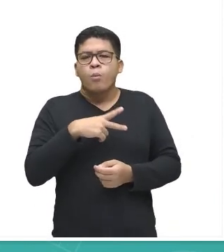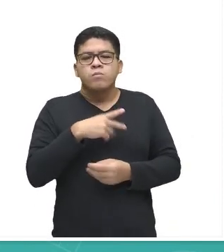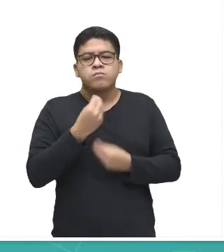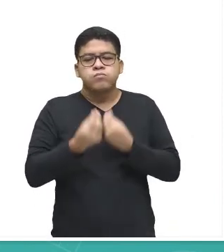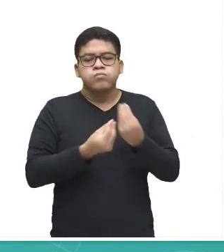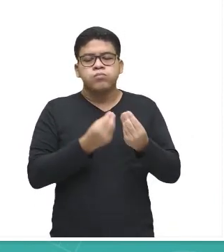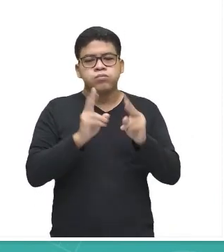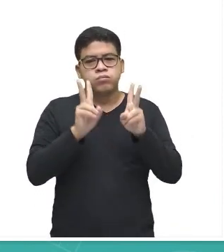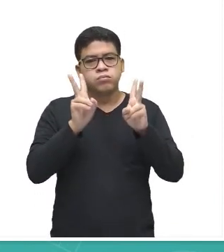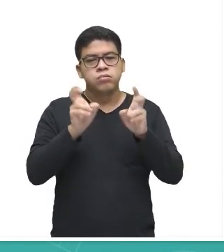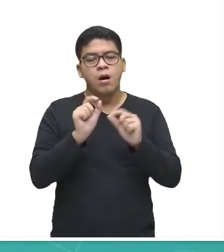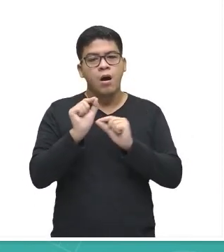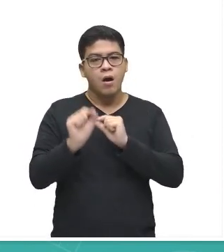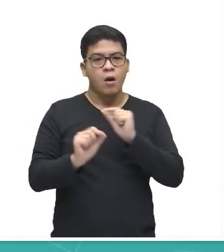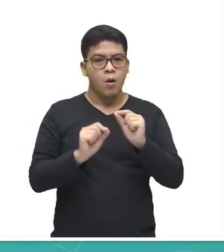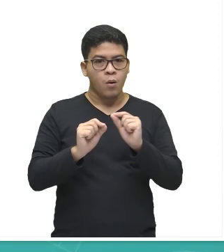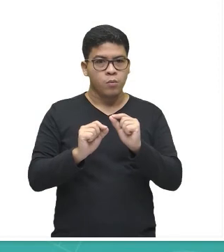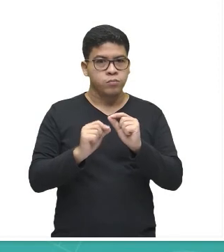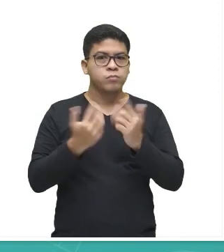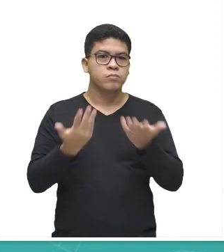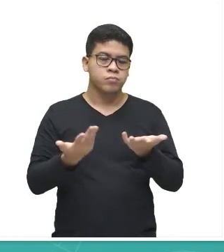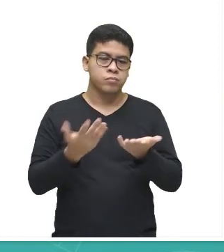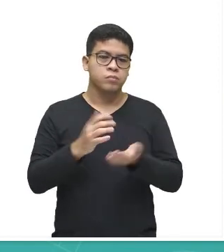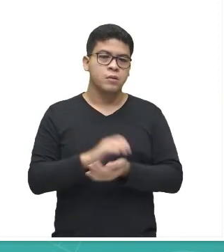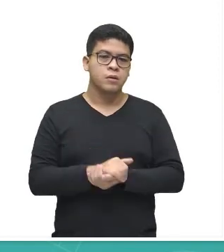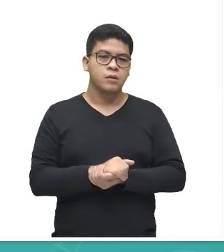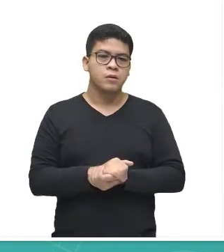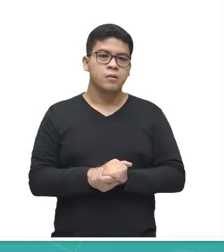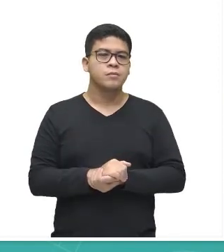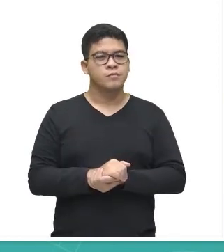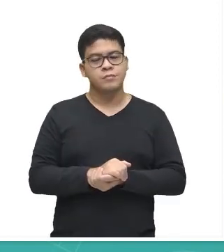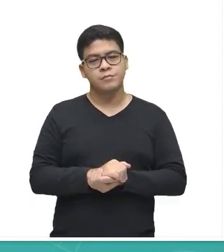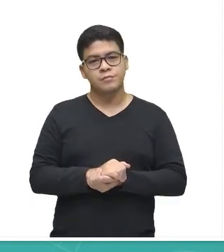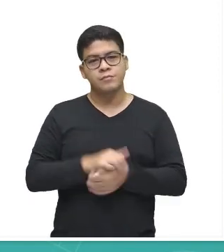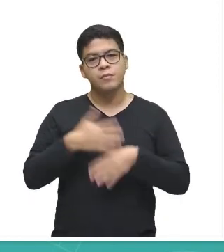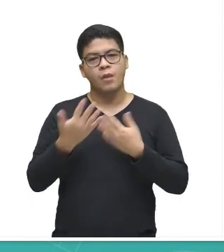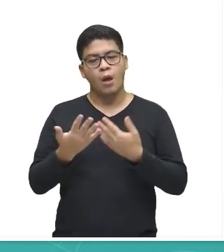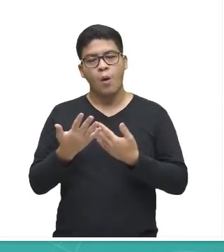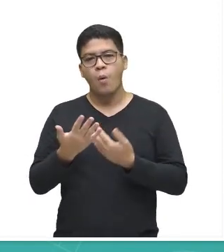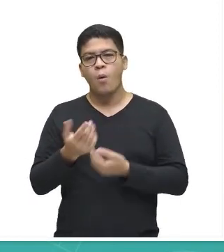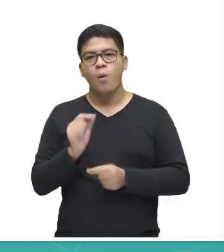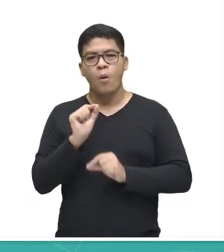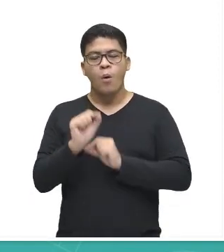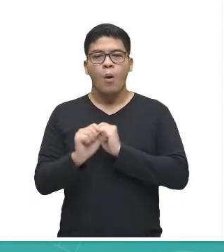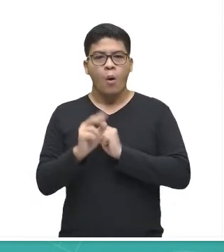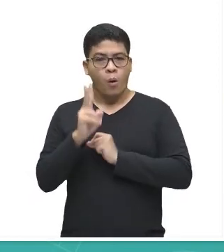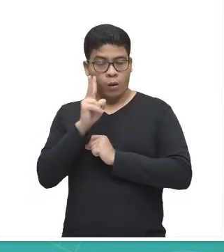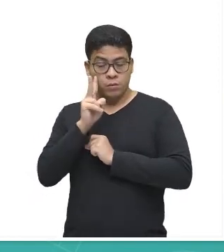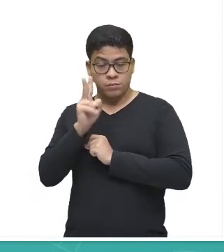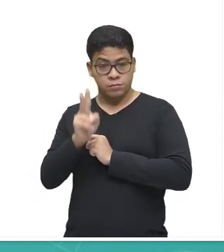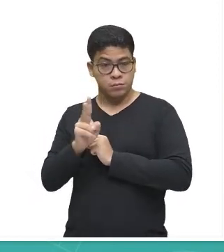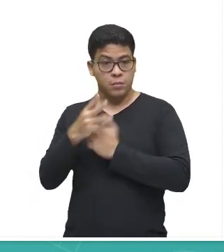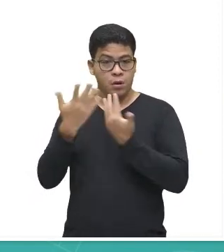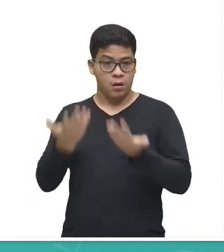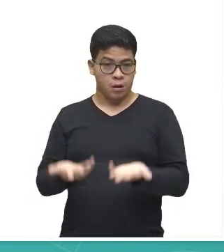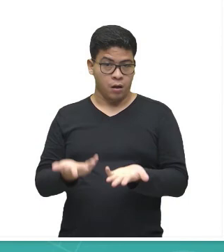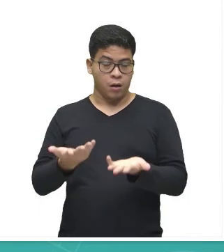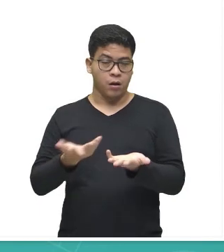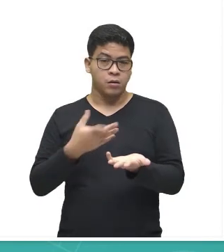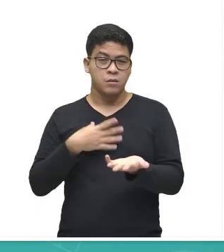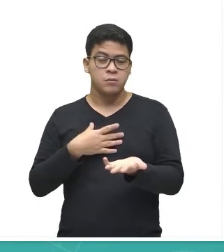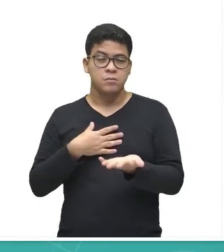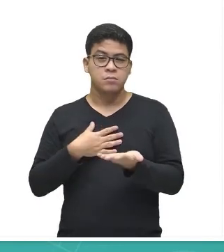e pessoal, né? Particular já é pessoal, individual, subjetiva. E geralmente quando